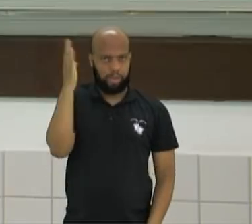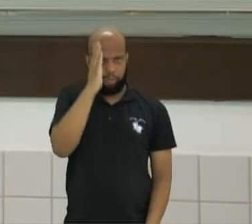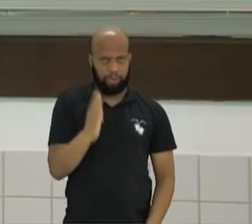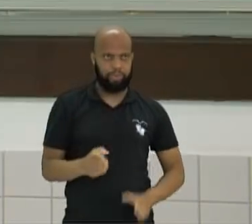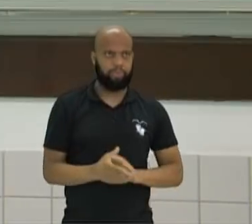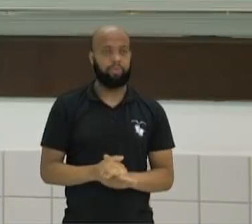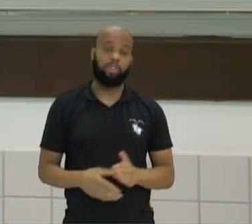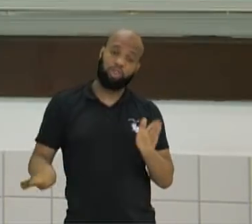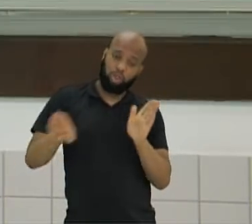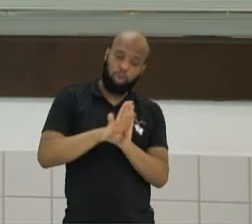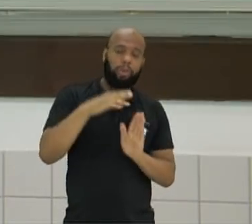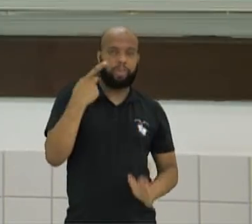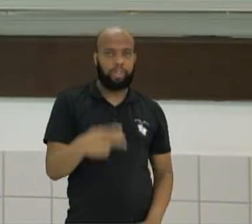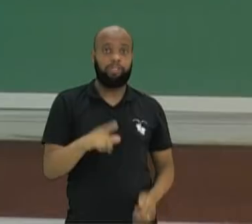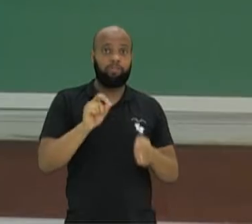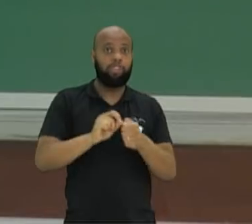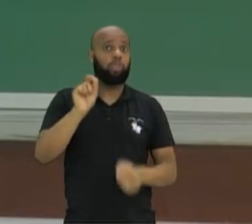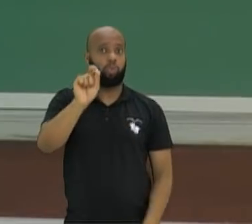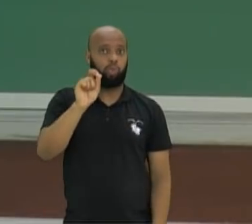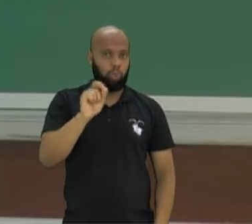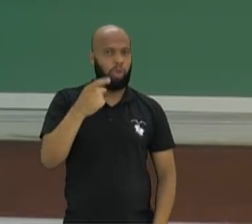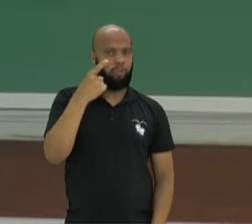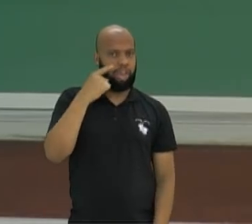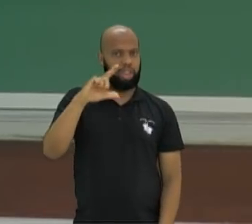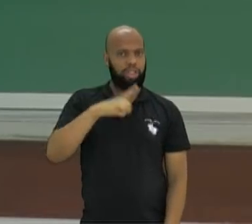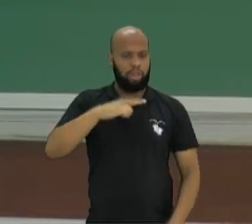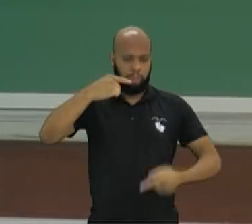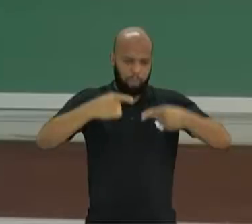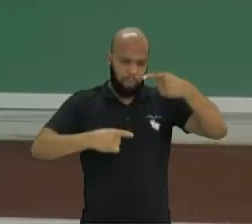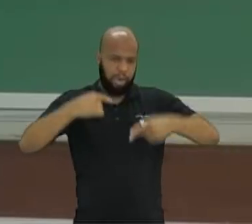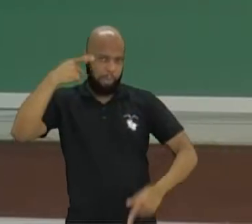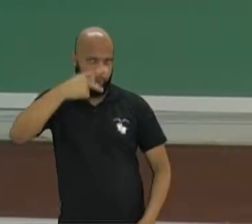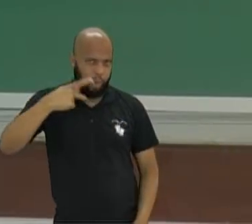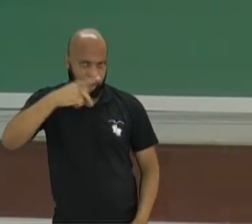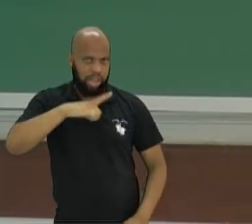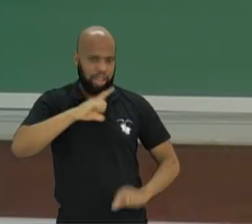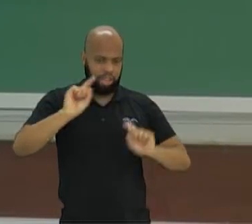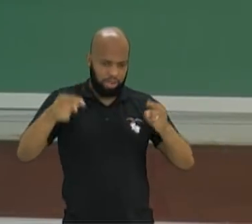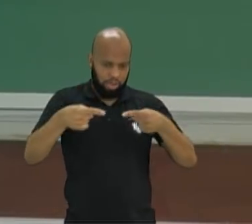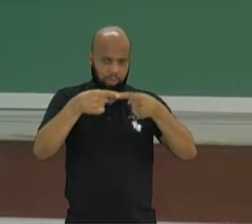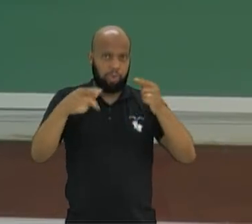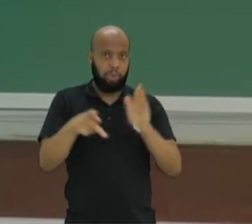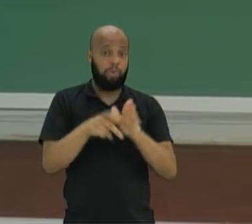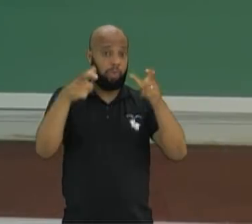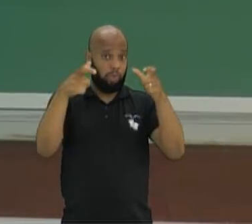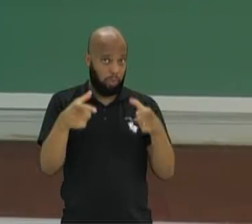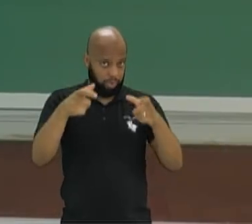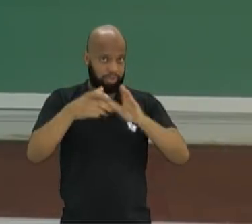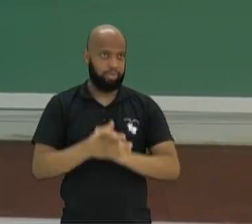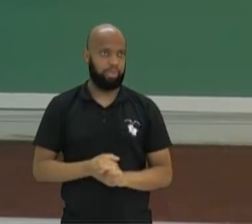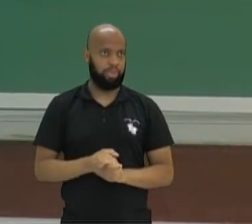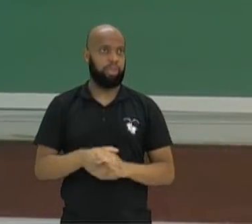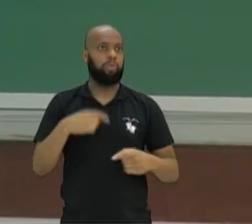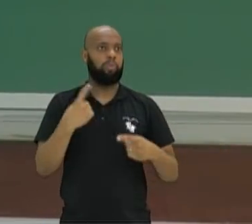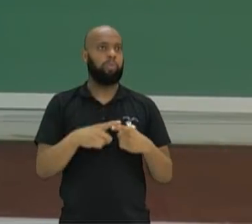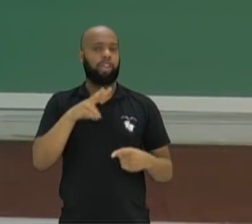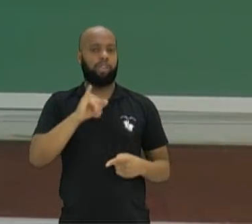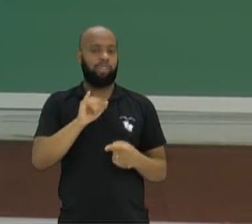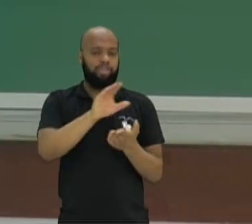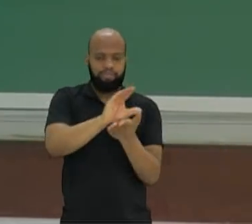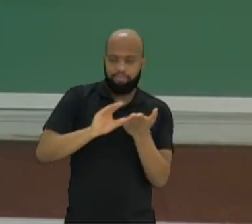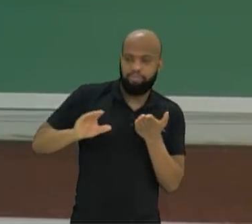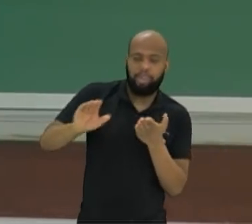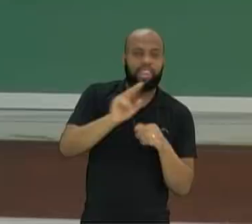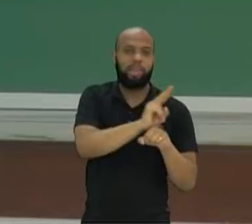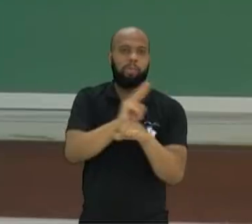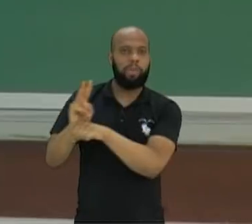Ok, ele vem para cá. O que ele faz? Há uma política que vai entrar bastante de acordo com a localidade. Ele vai conceder empréstimo